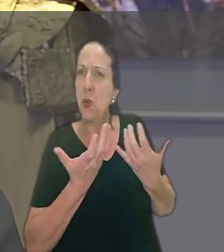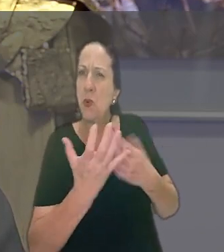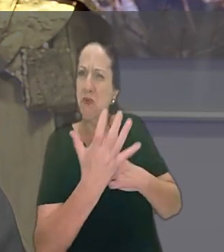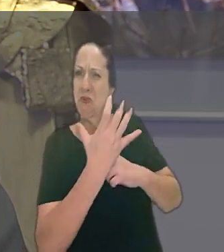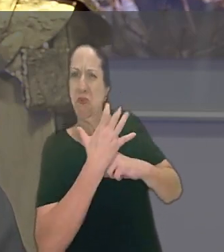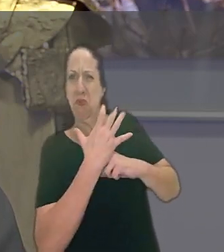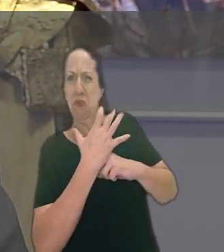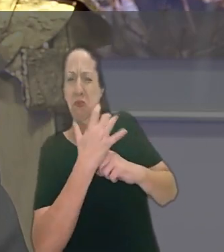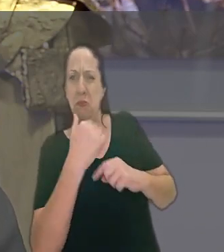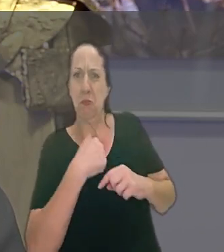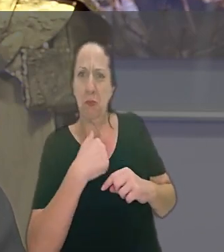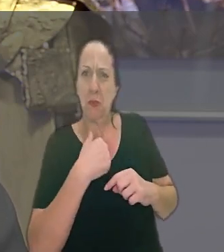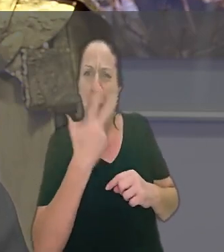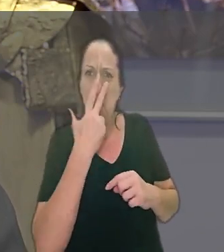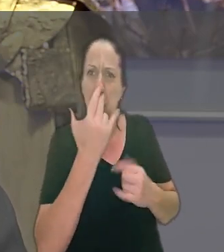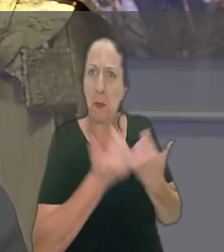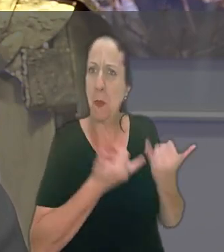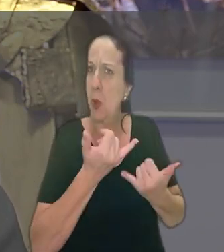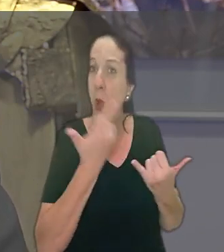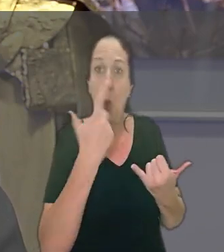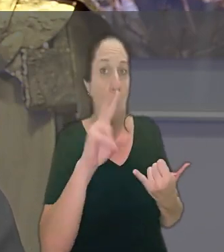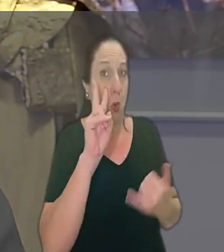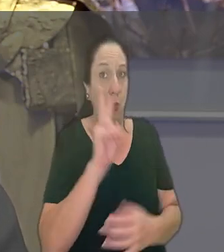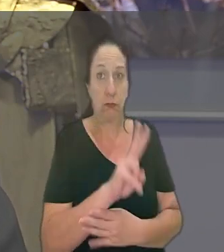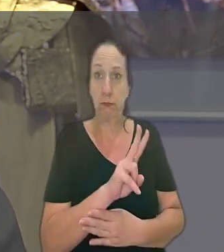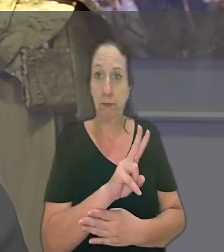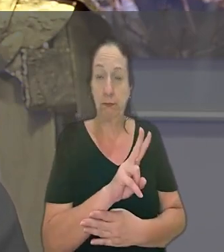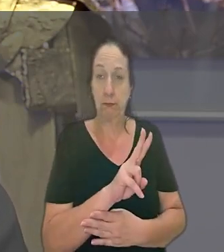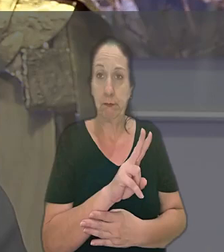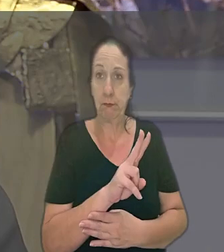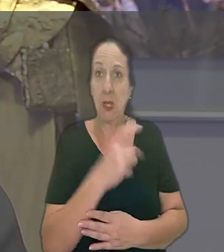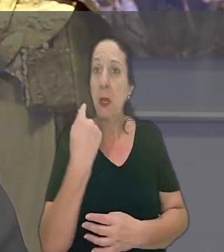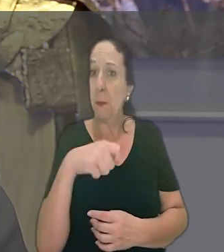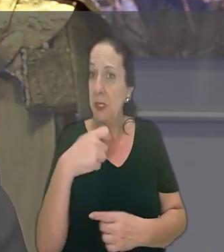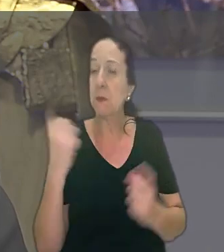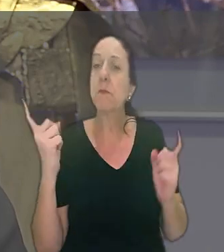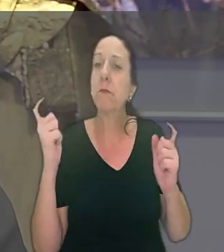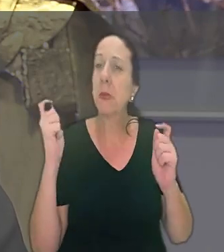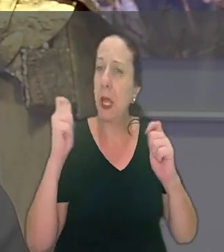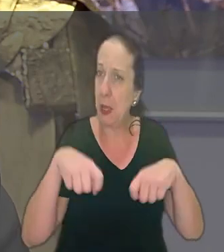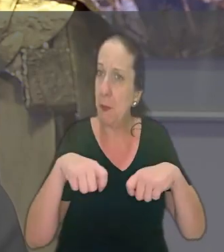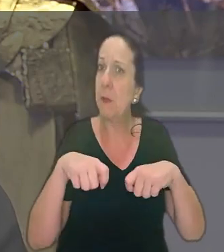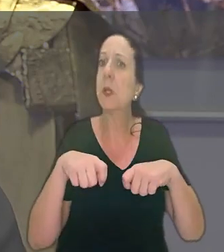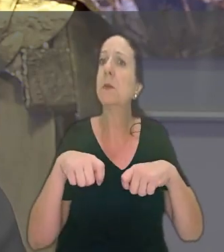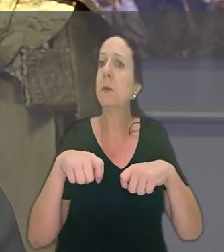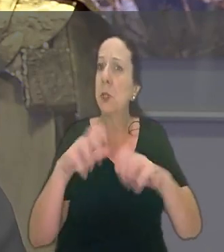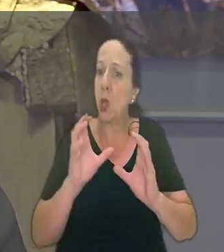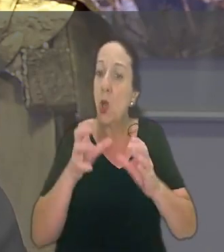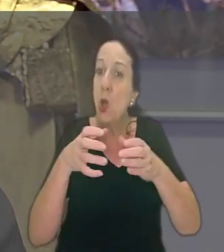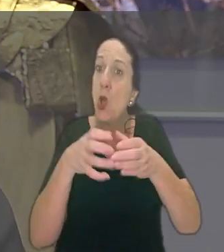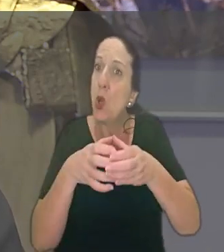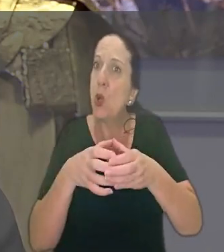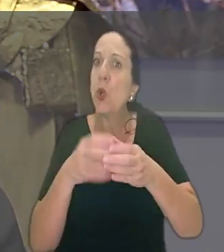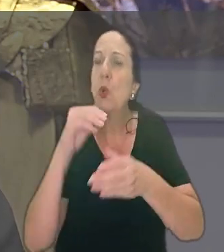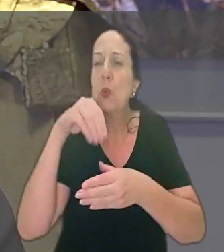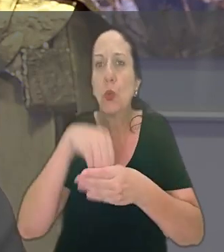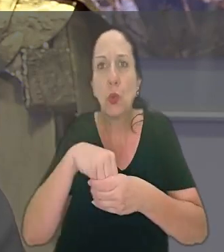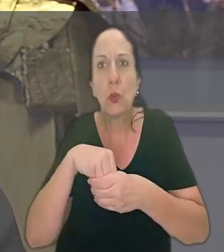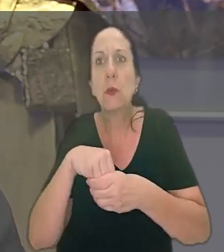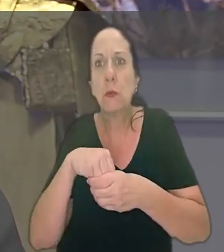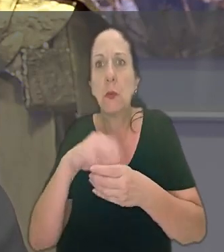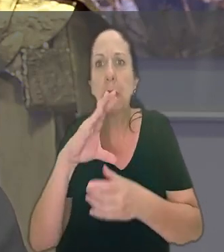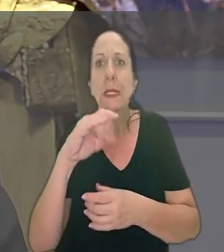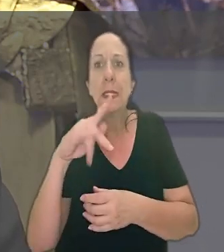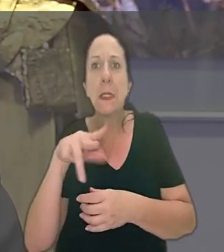ou contra quem é direcionada aquela mesma brincadeira, pode ter um outro olhar. É por isso que é preciso capacitar para o assédio. As próprias comissões internas de prevenção de